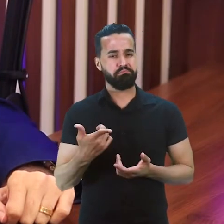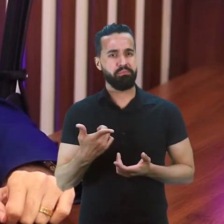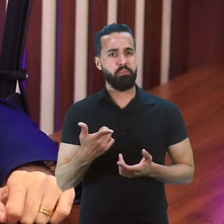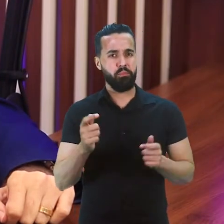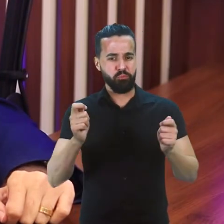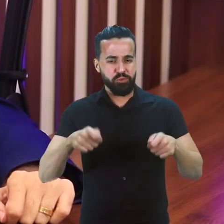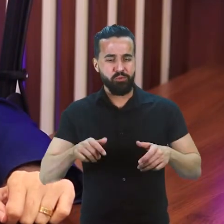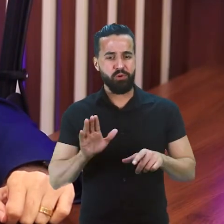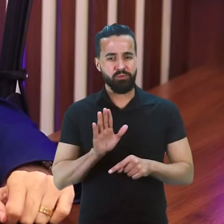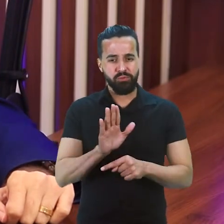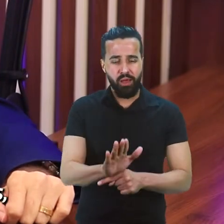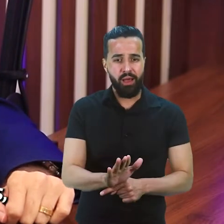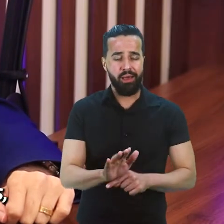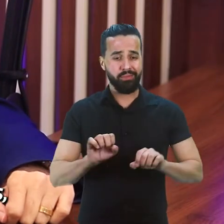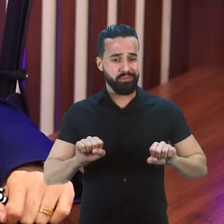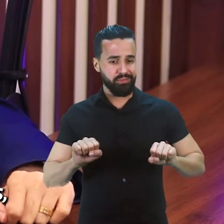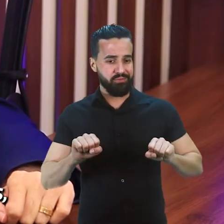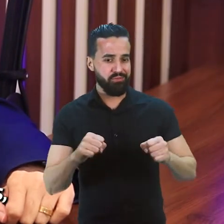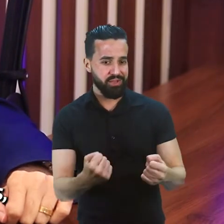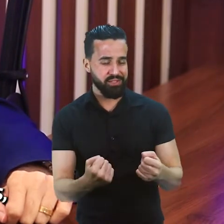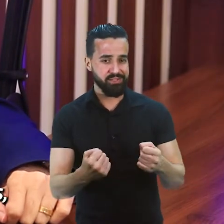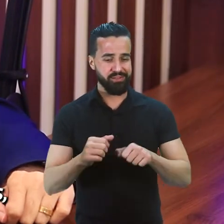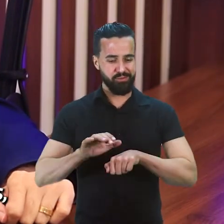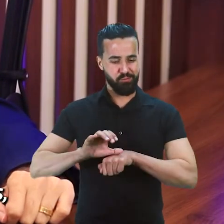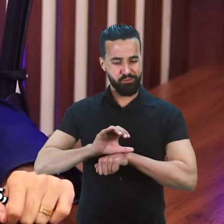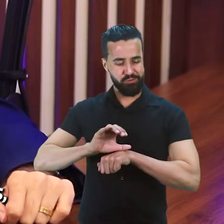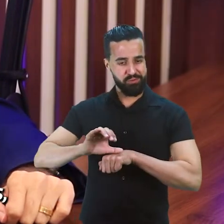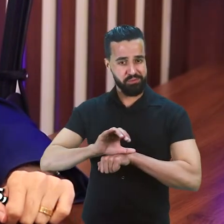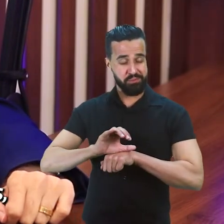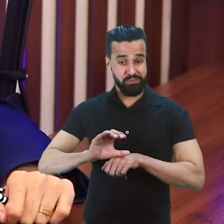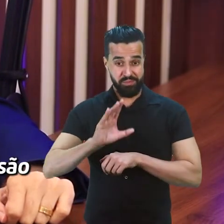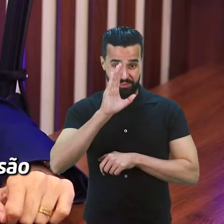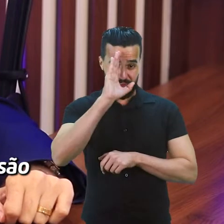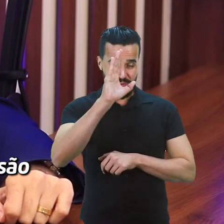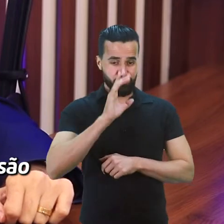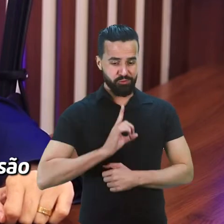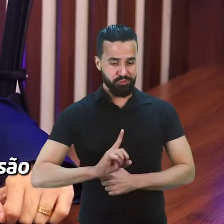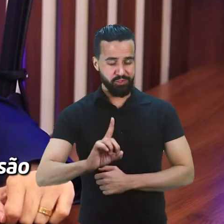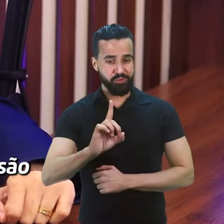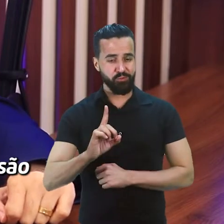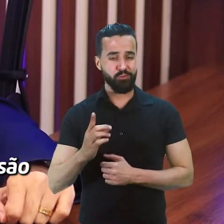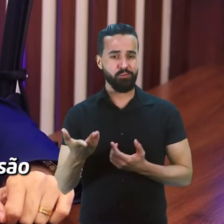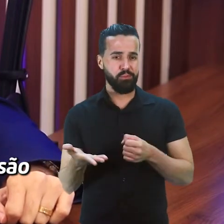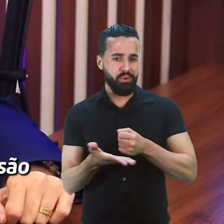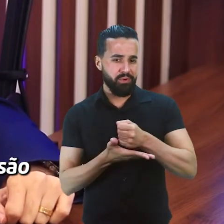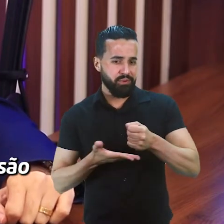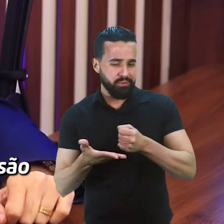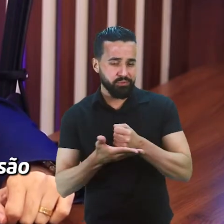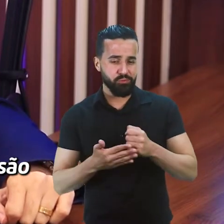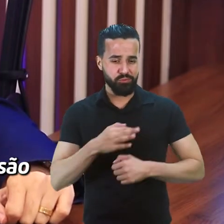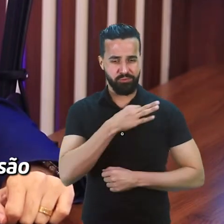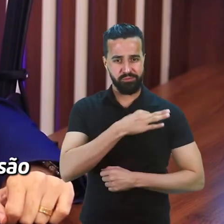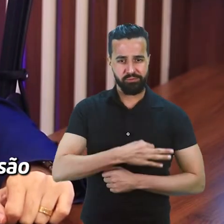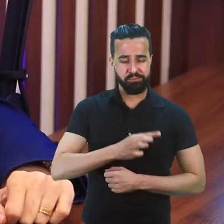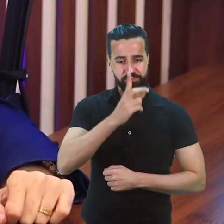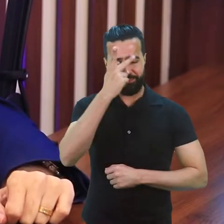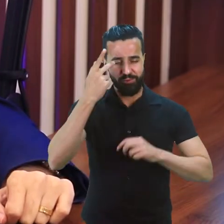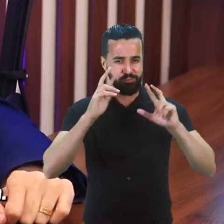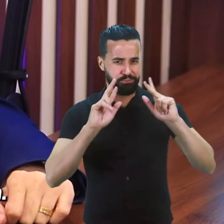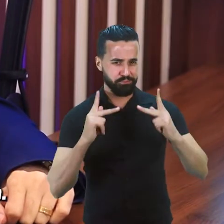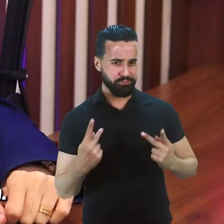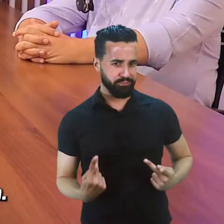defender a Constituição, né? Principalmente as questões dos direitos fundamentais, da dignidade da pessoa humana, né? Da inclusão e